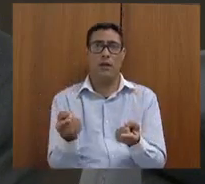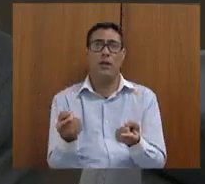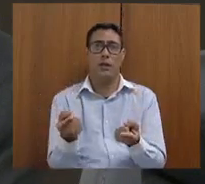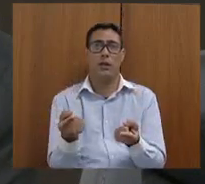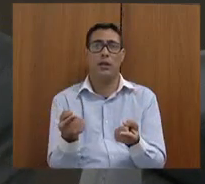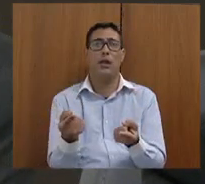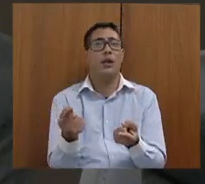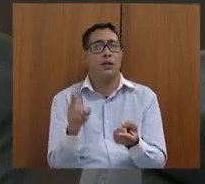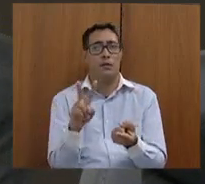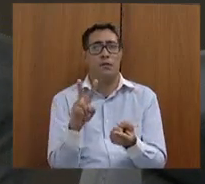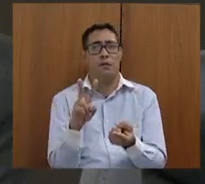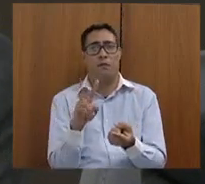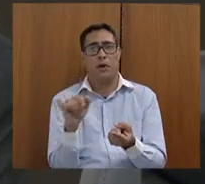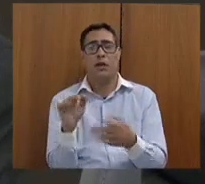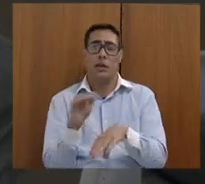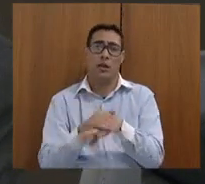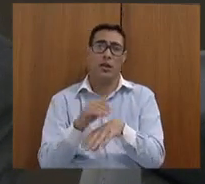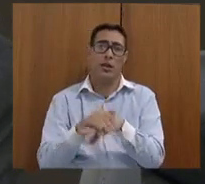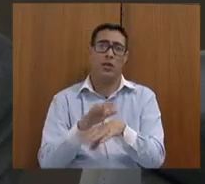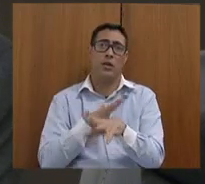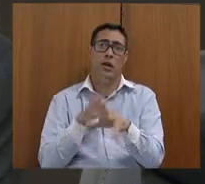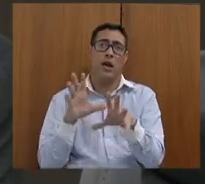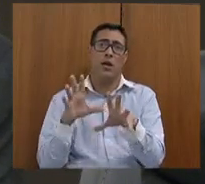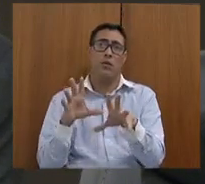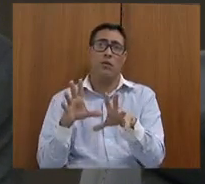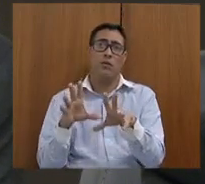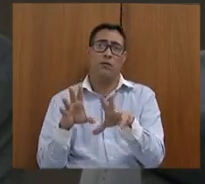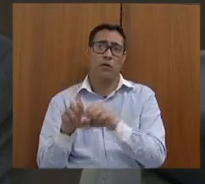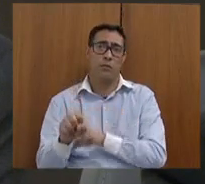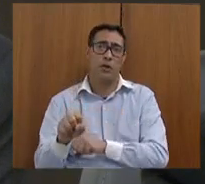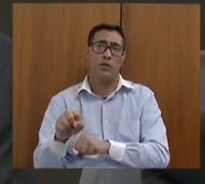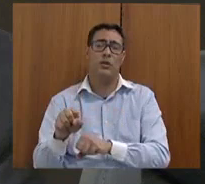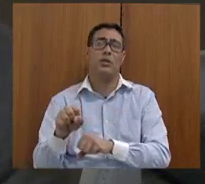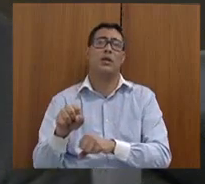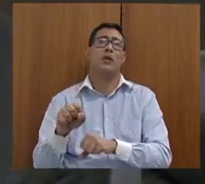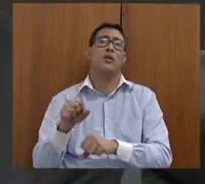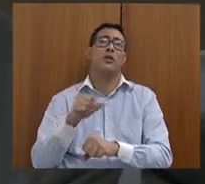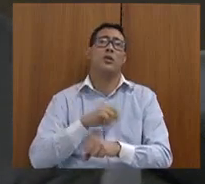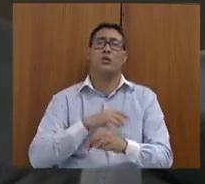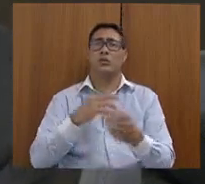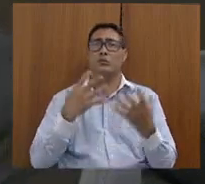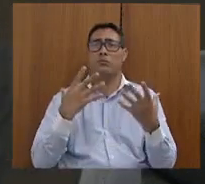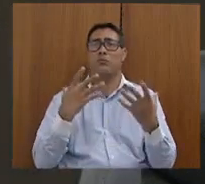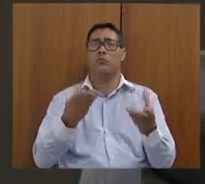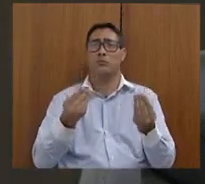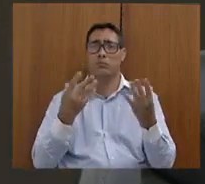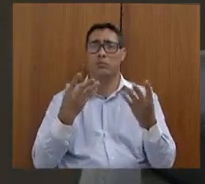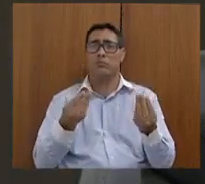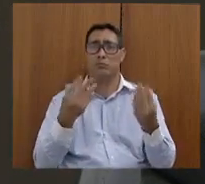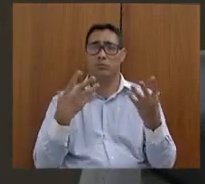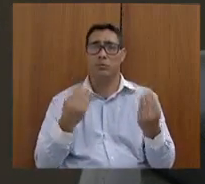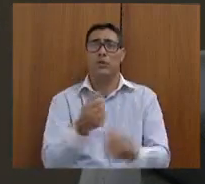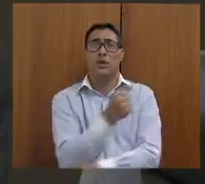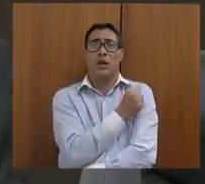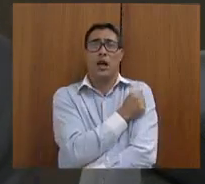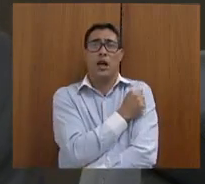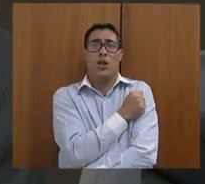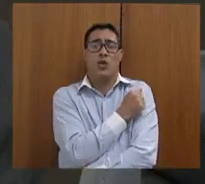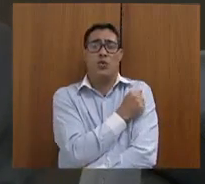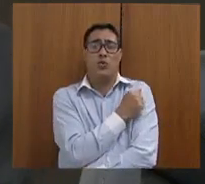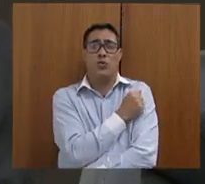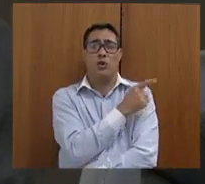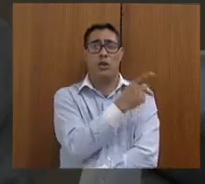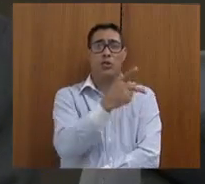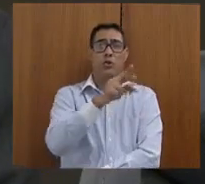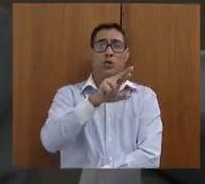promovendo a formação de centenas de alunos no Proerd lá e outros